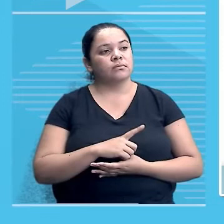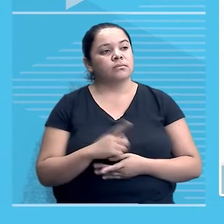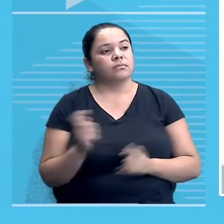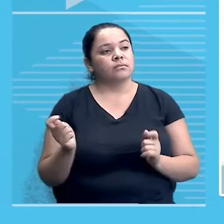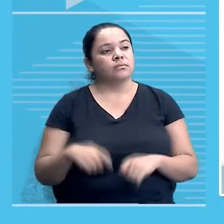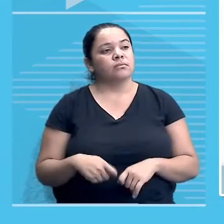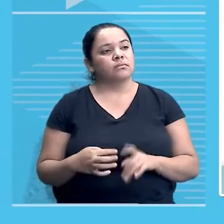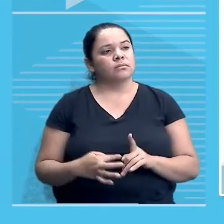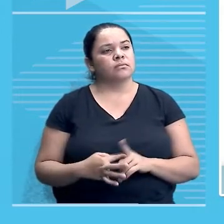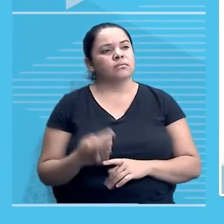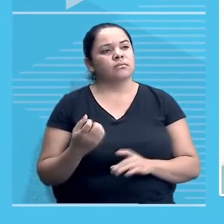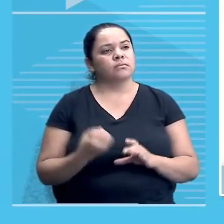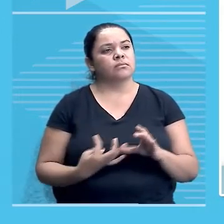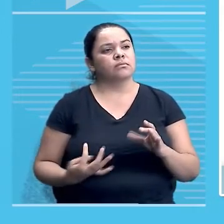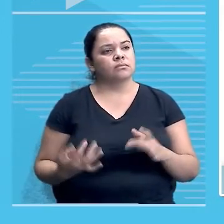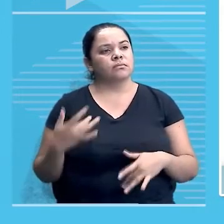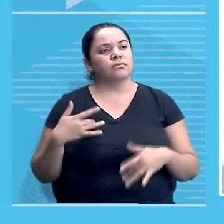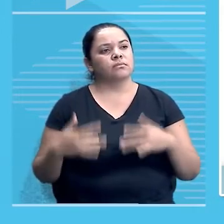corpo.